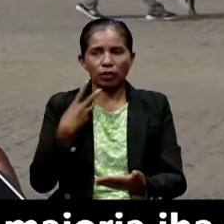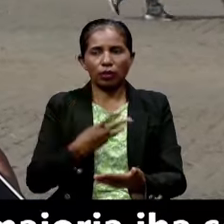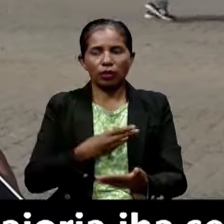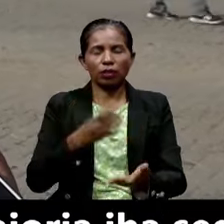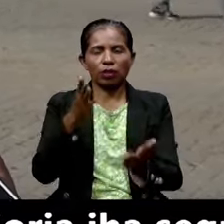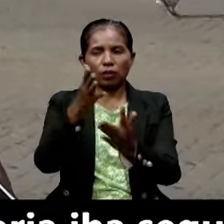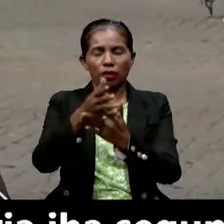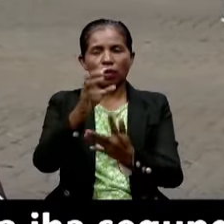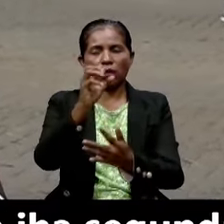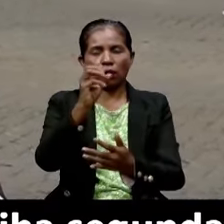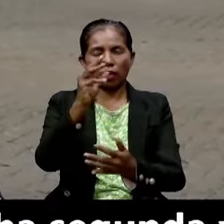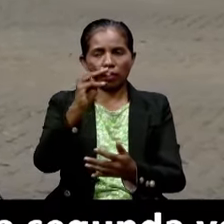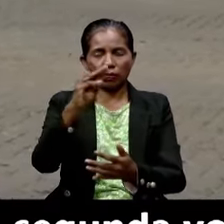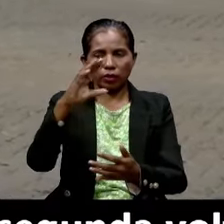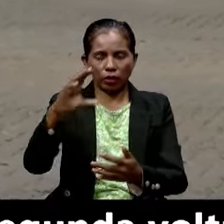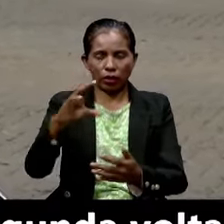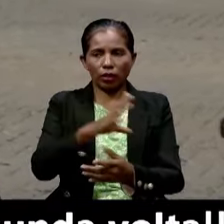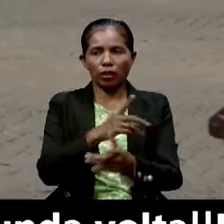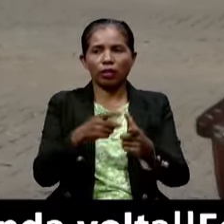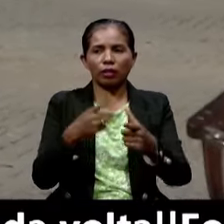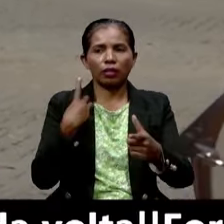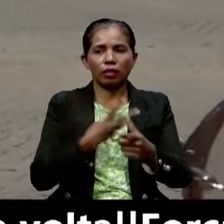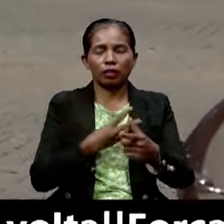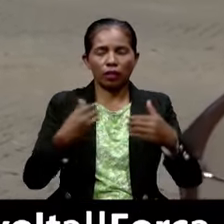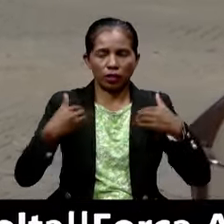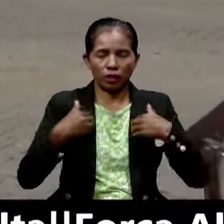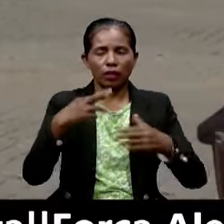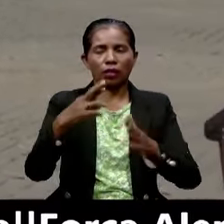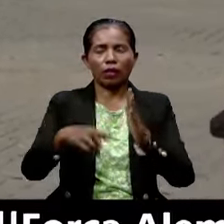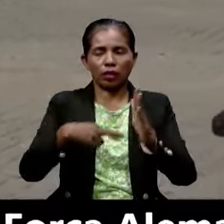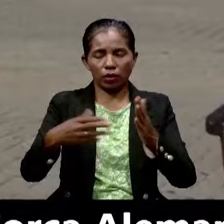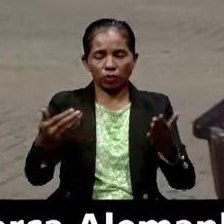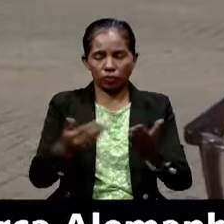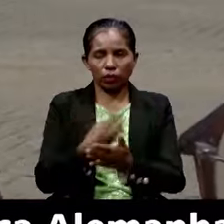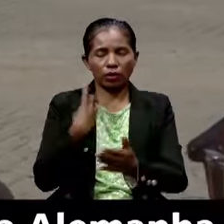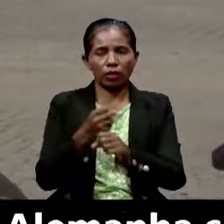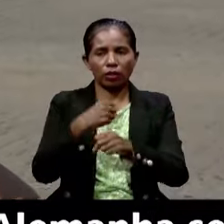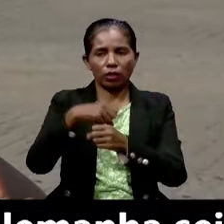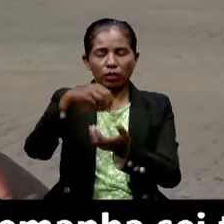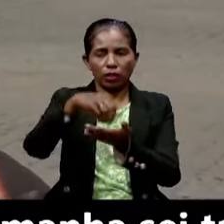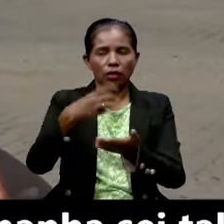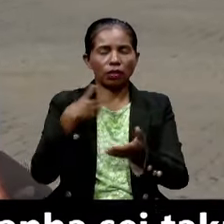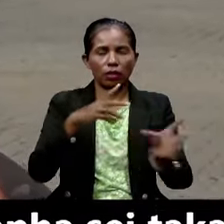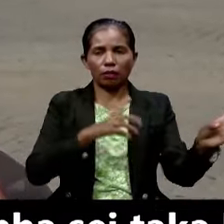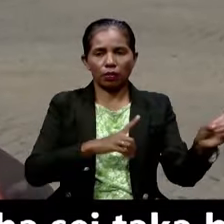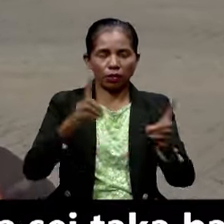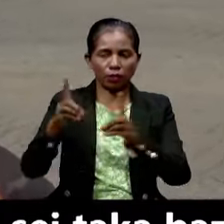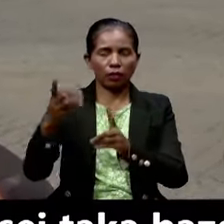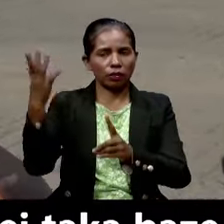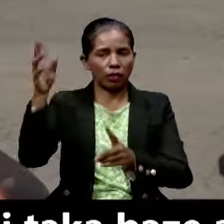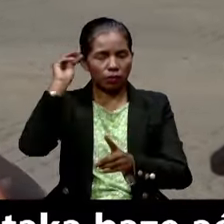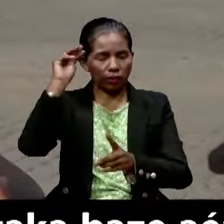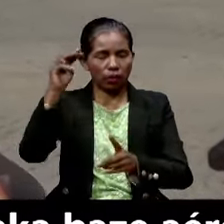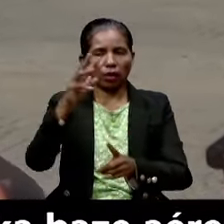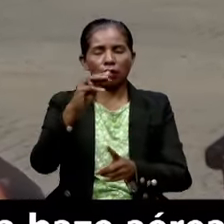adesão ba OMC ninian ideia, medidas fong ser nebe kita introduz também tania regra ser nebe que durante ne implementa ne Ministério Comércio e